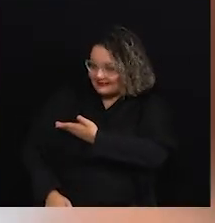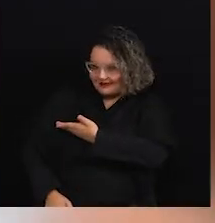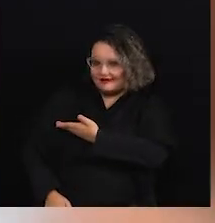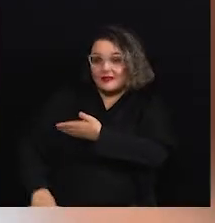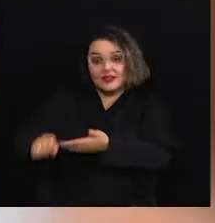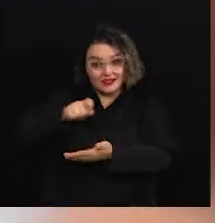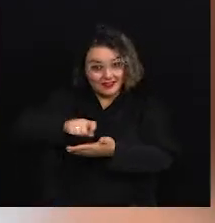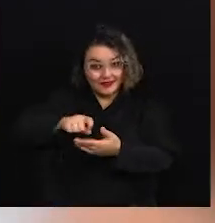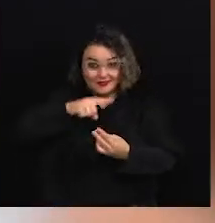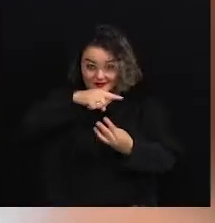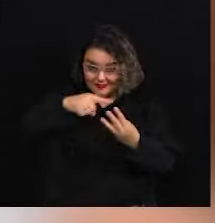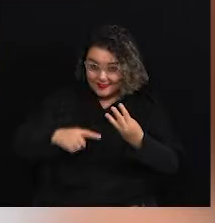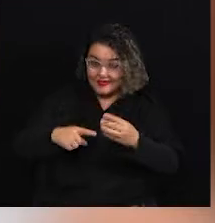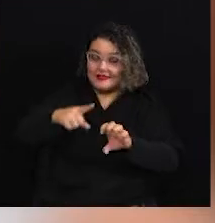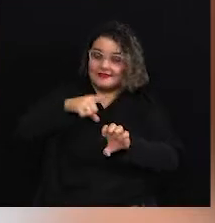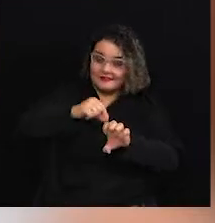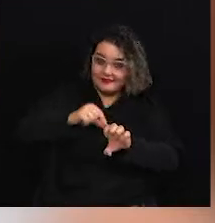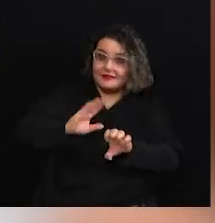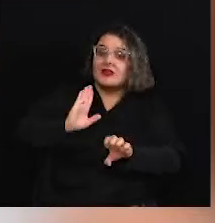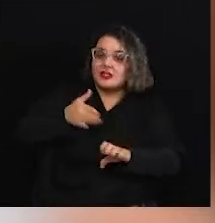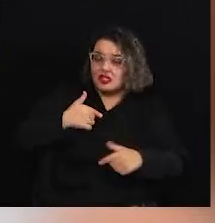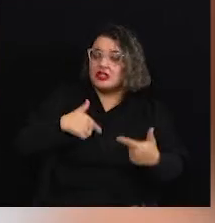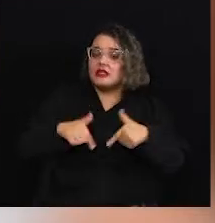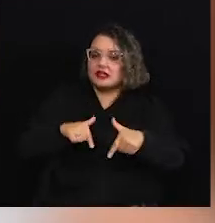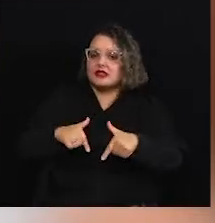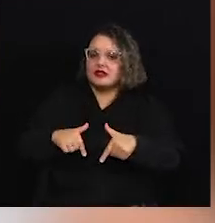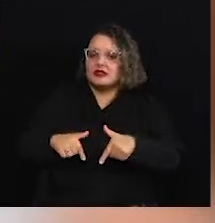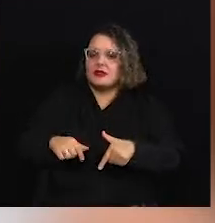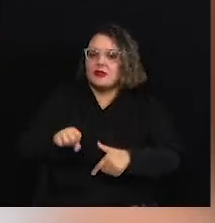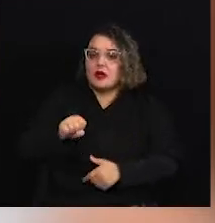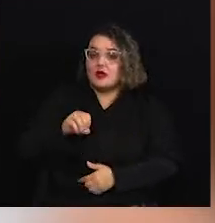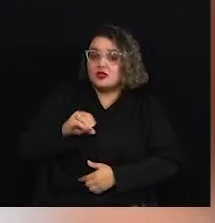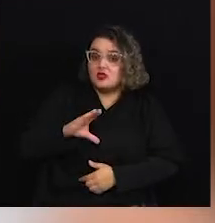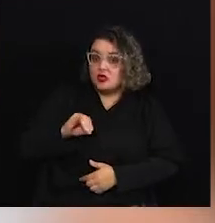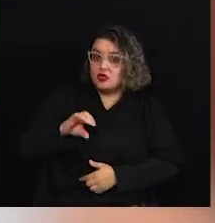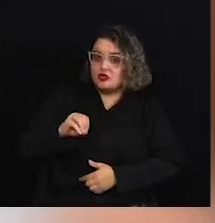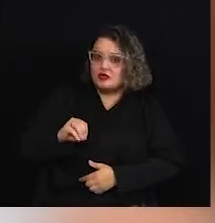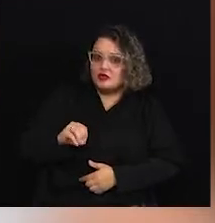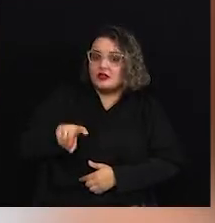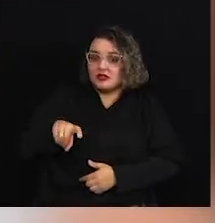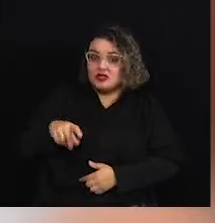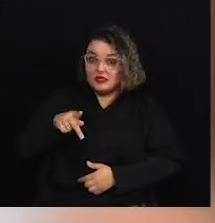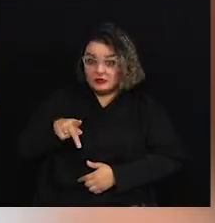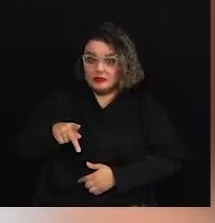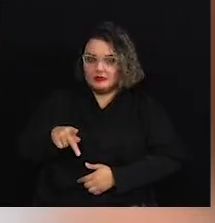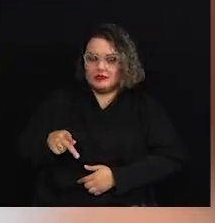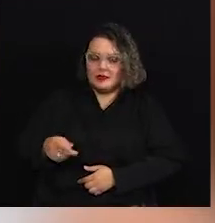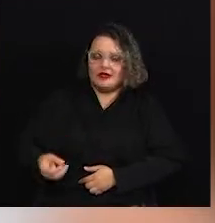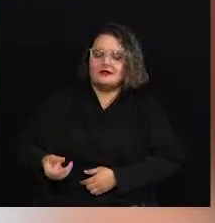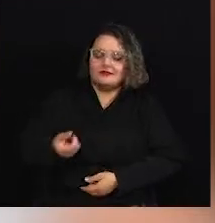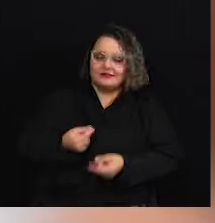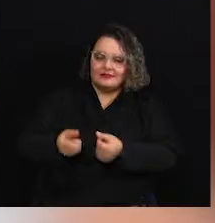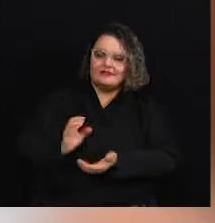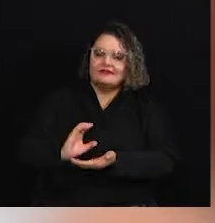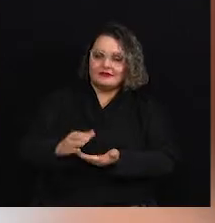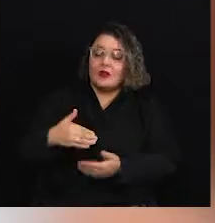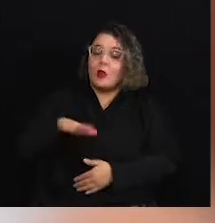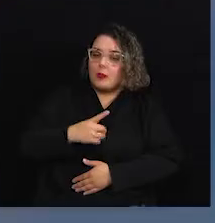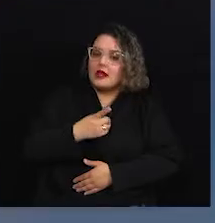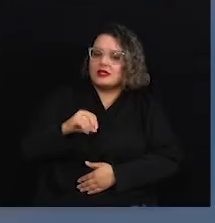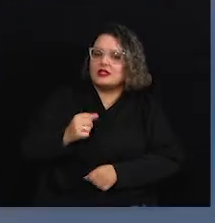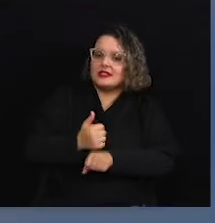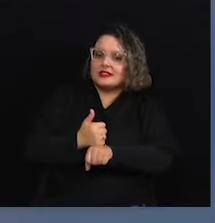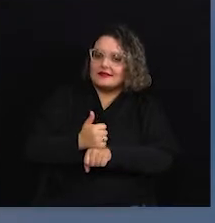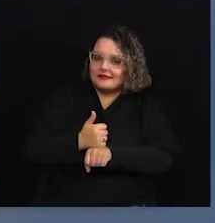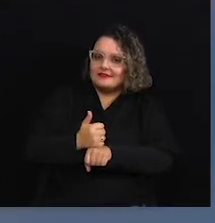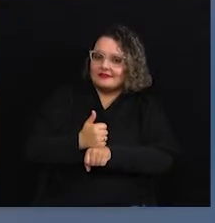foi escrito por esses 3 empreendedores que já trabalharam como sócios na XP Investimentos por mais de 10 anos.